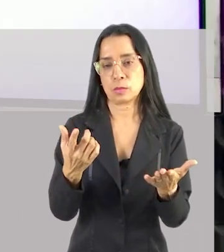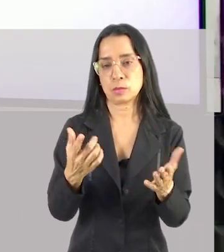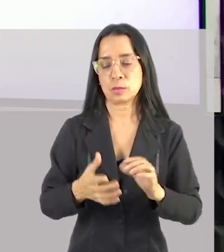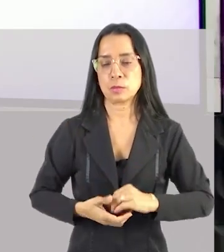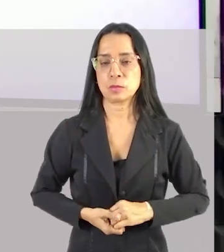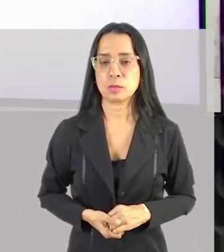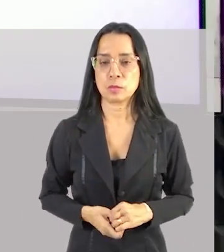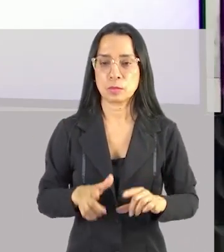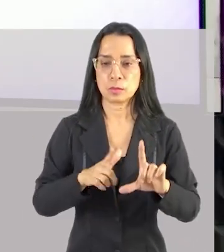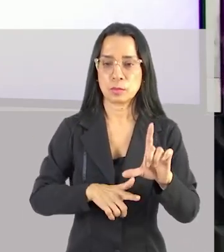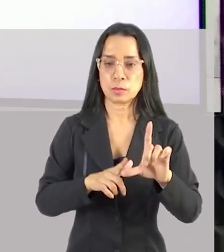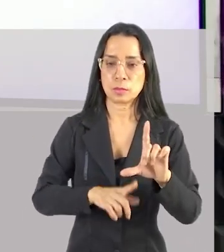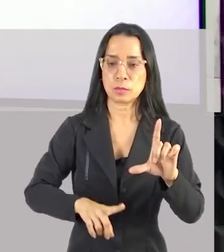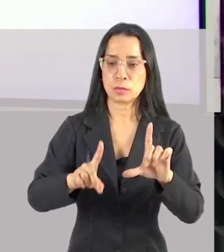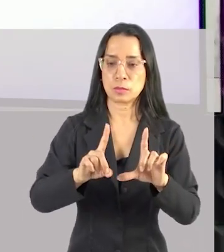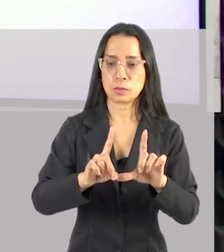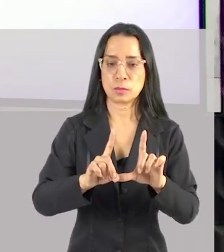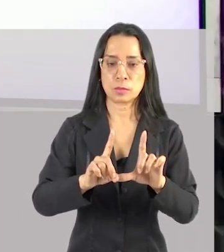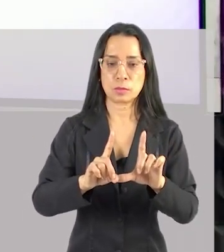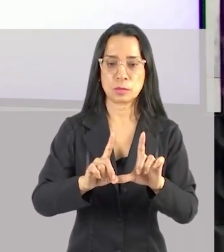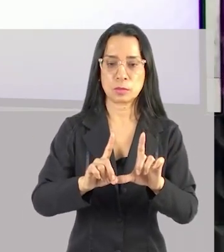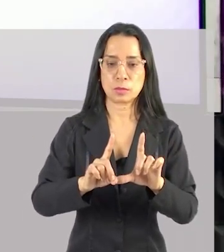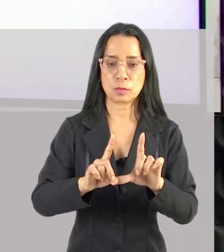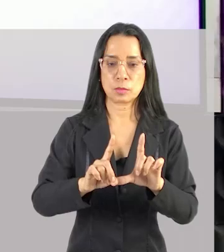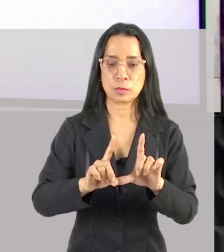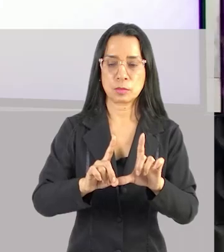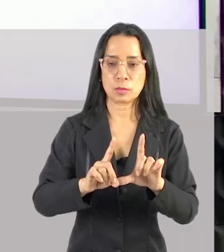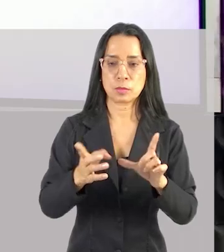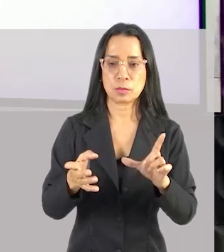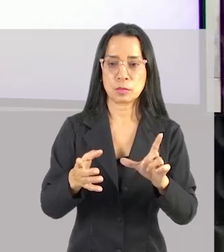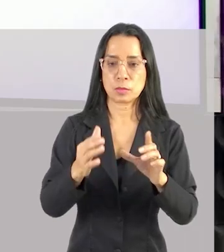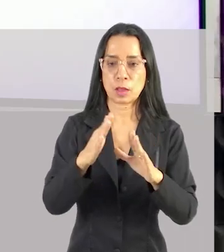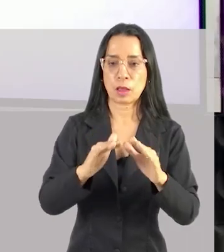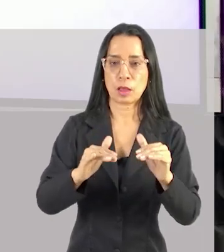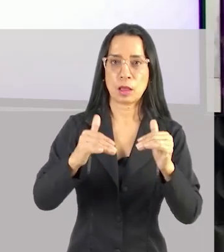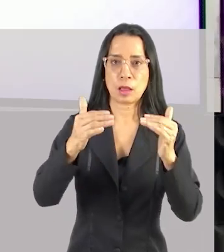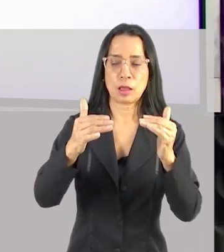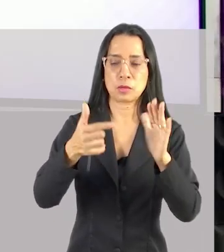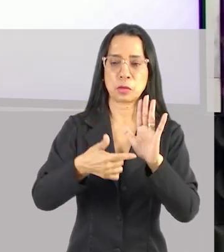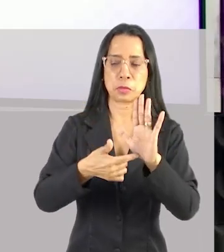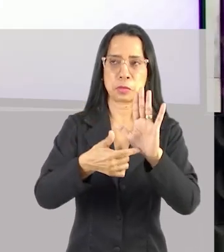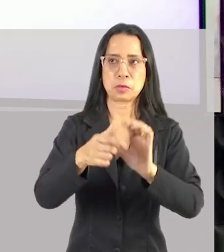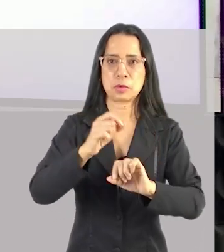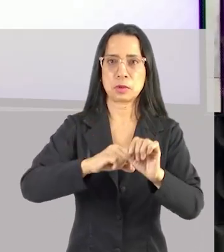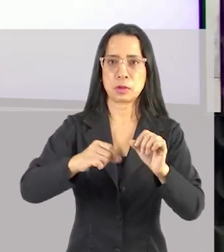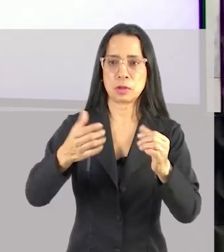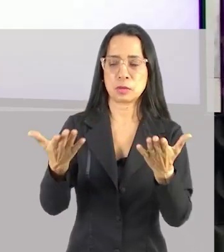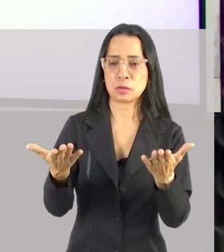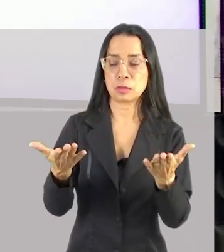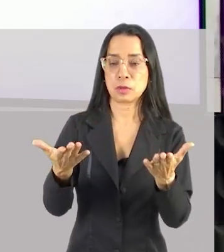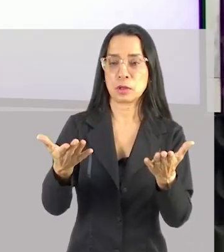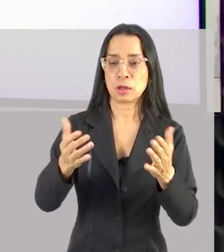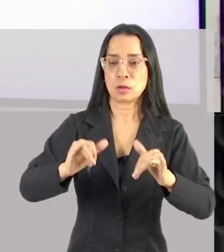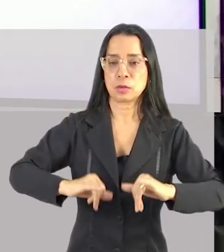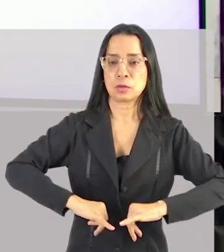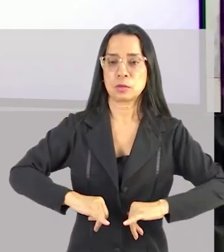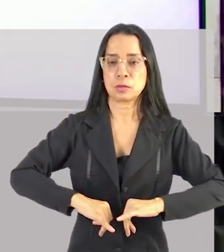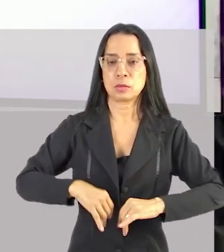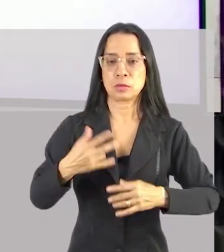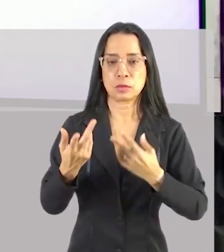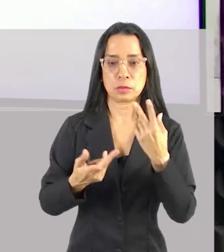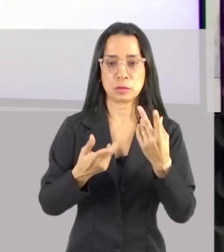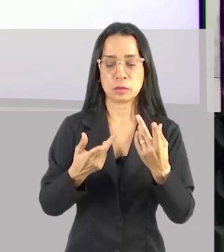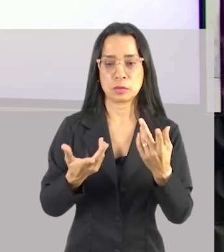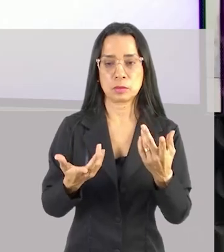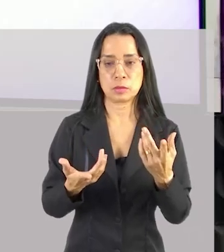natureza religiosa. Letra D. Exaltação do sofrimento? Ele não está exaltando o sofrimento. Ele está dizendo que a gente não deve...